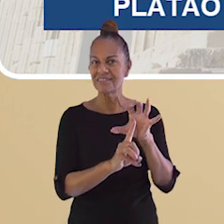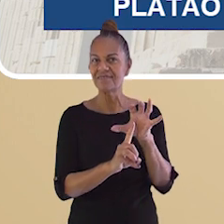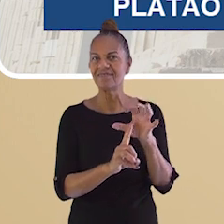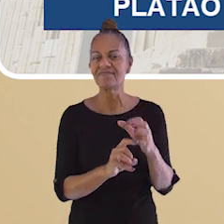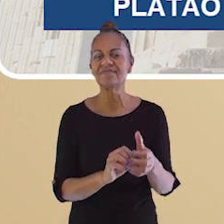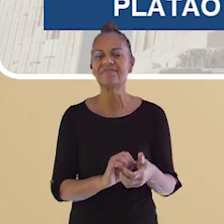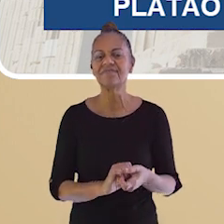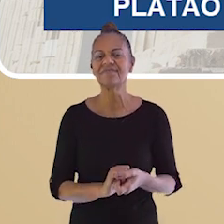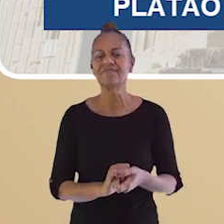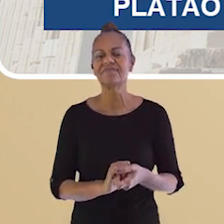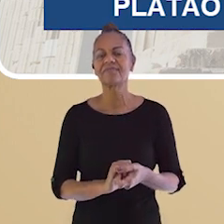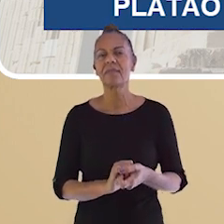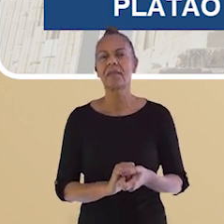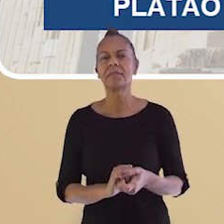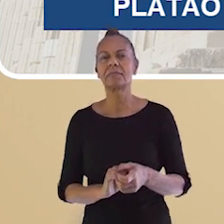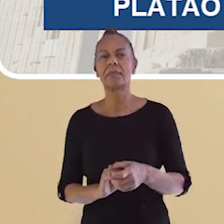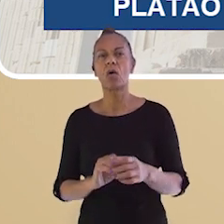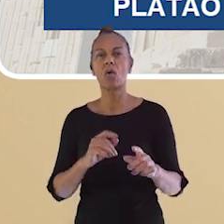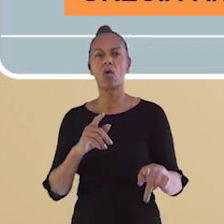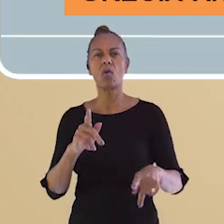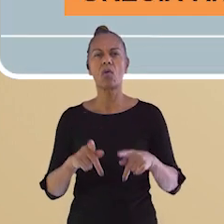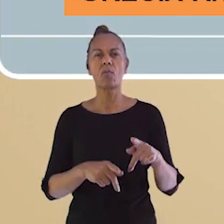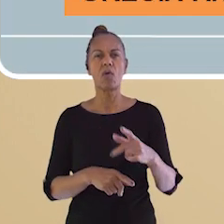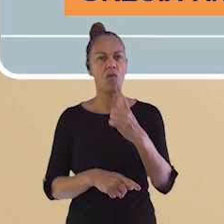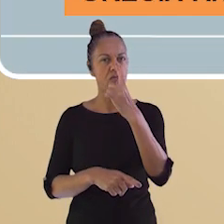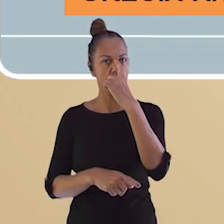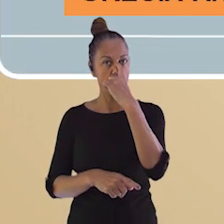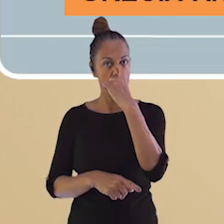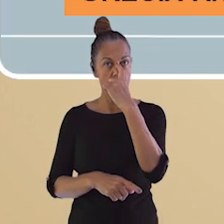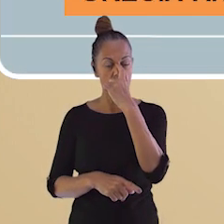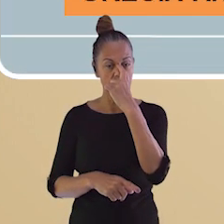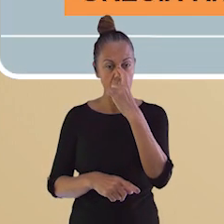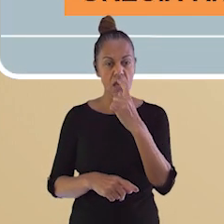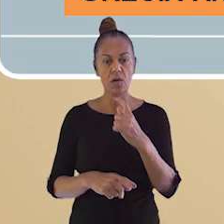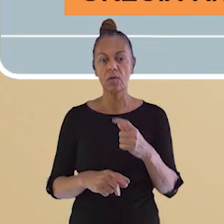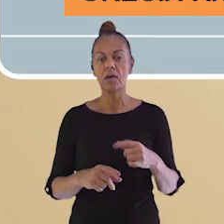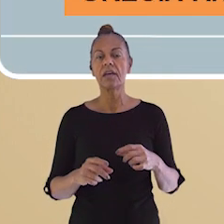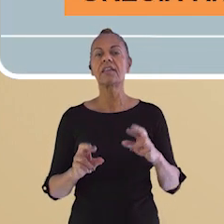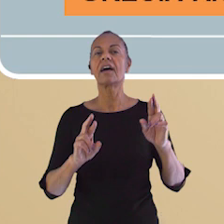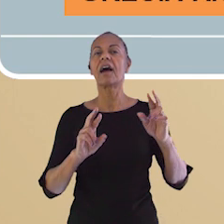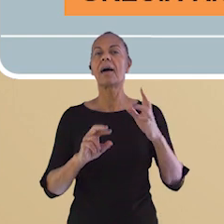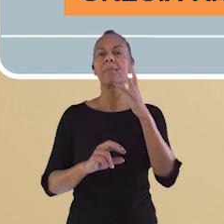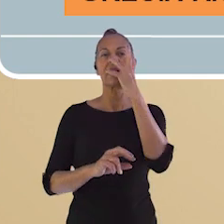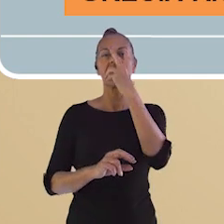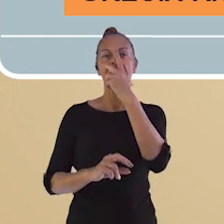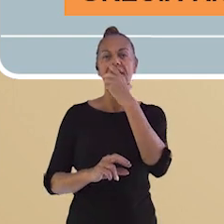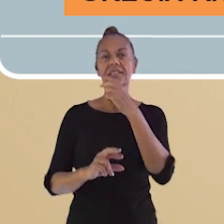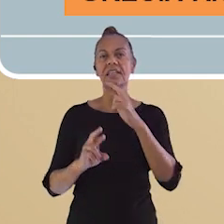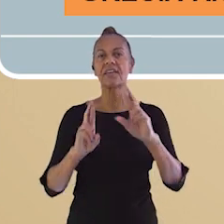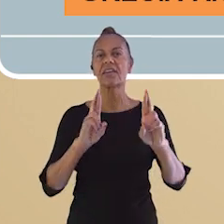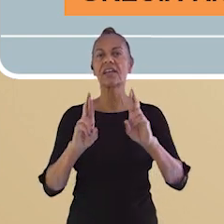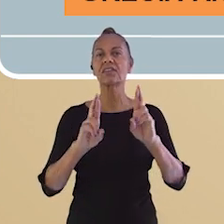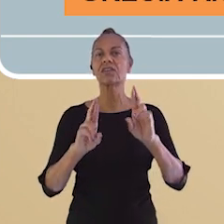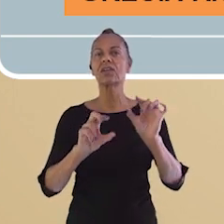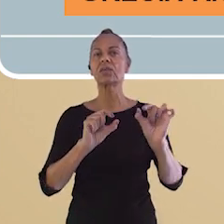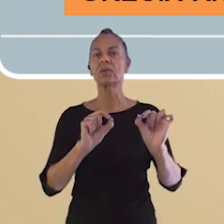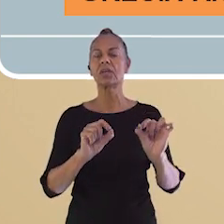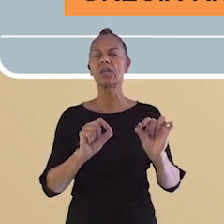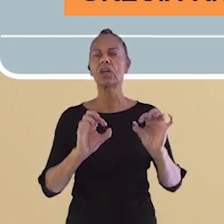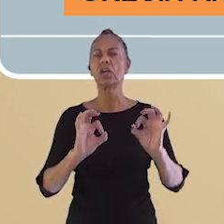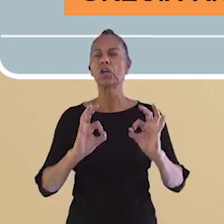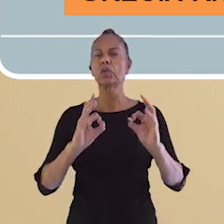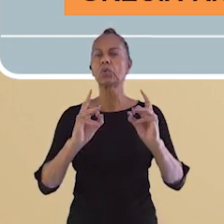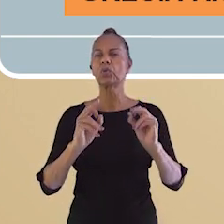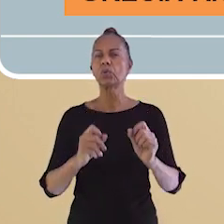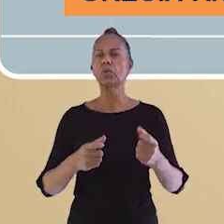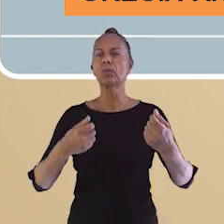noção de beleza. Para os gregos, a beleza estava relacionada à simetria, ou seja,